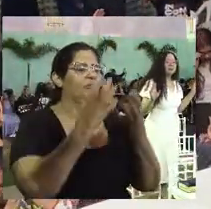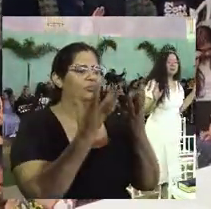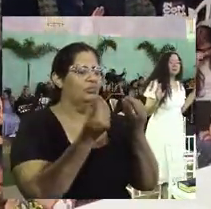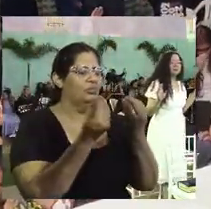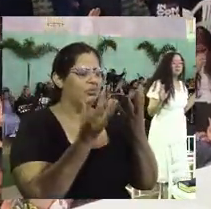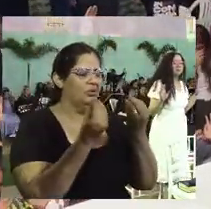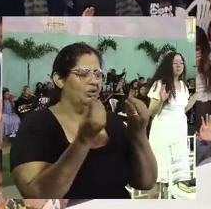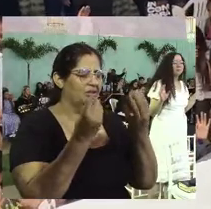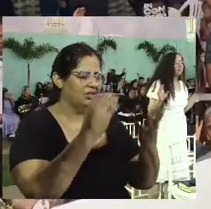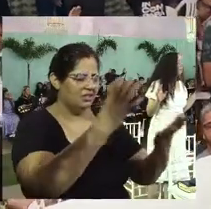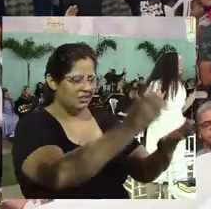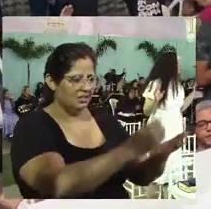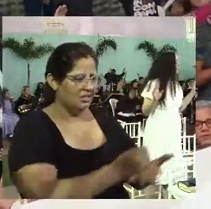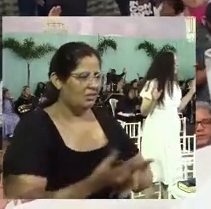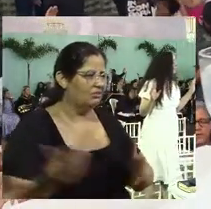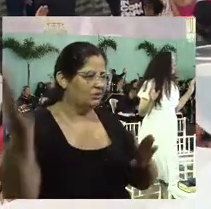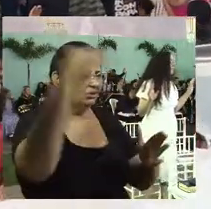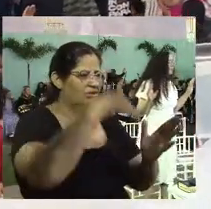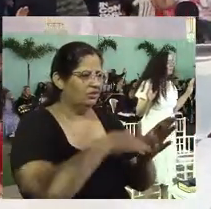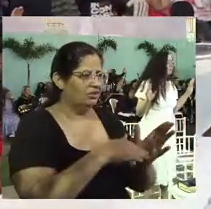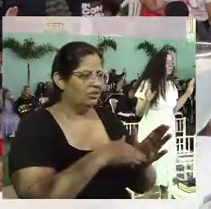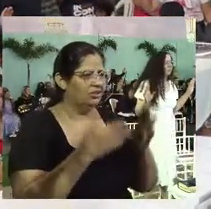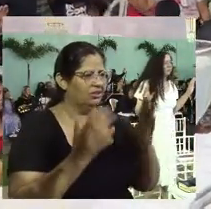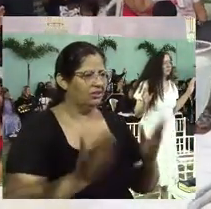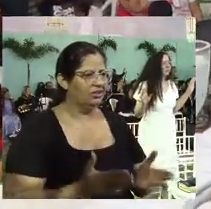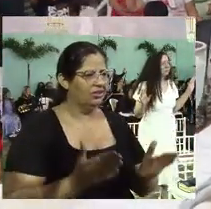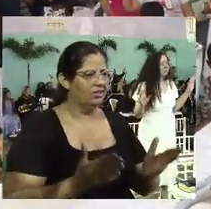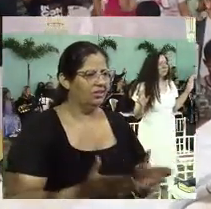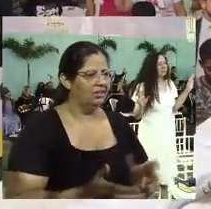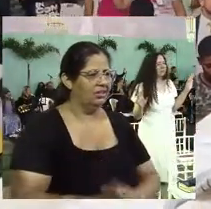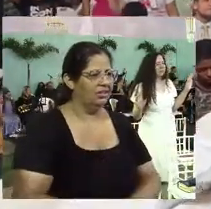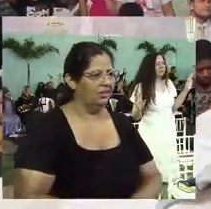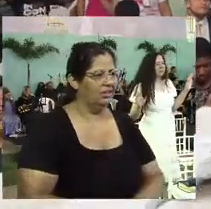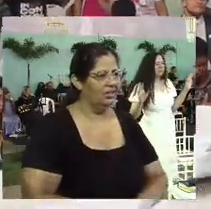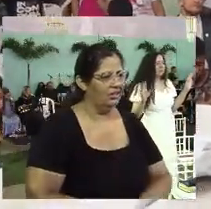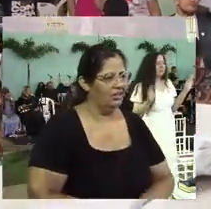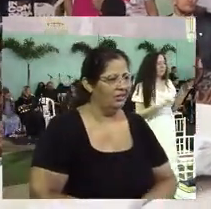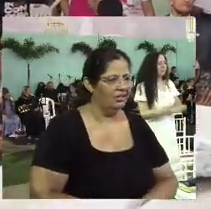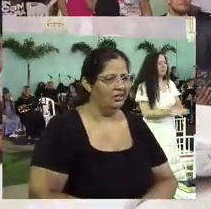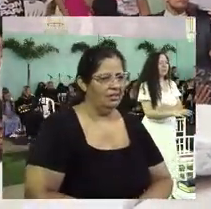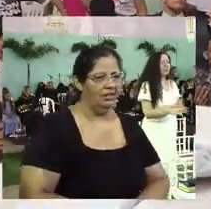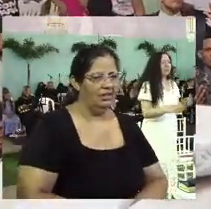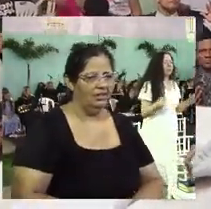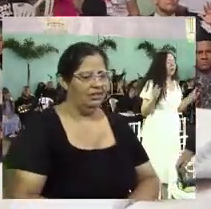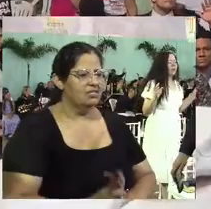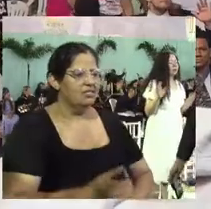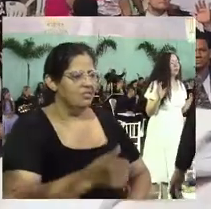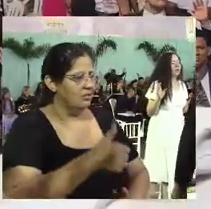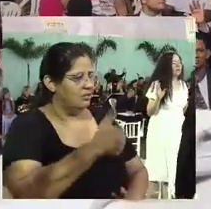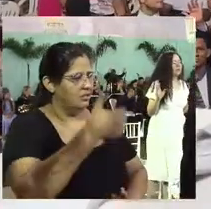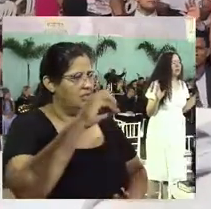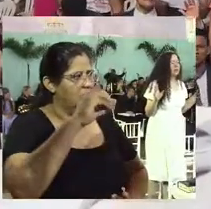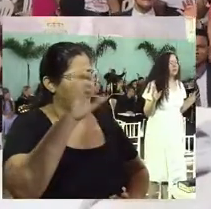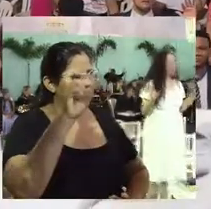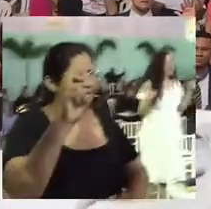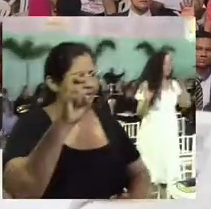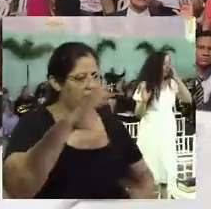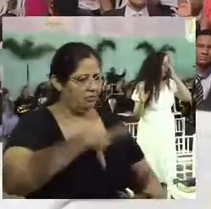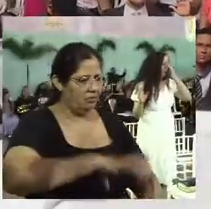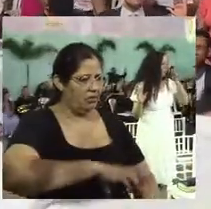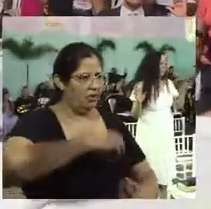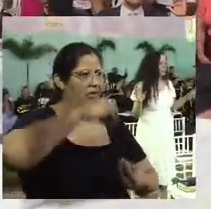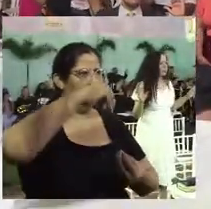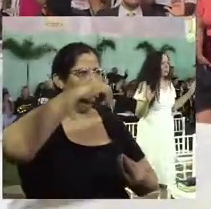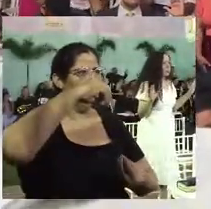almas que estão chegando aí quantas aí jurídica duas Olha lá 105 almas para Jesus Cristo mais duas